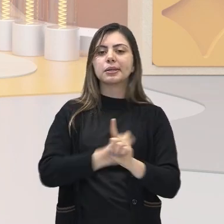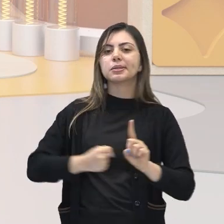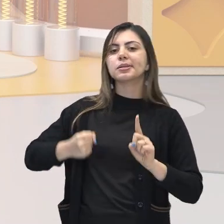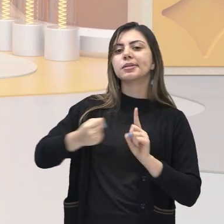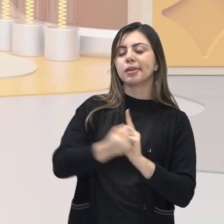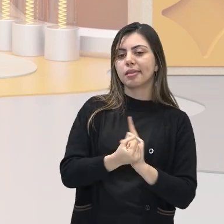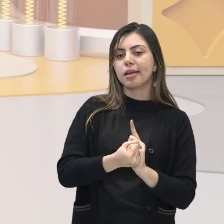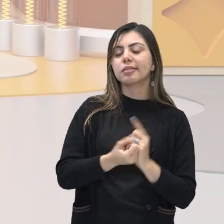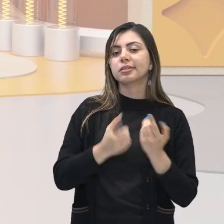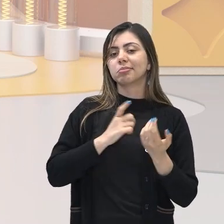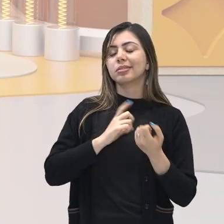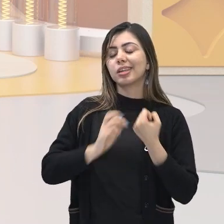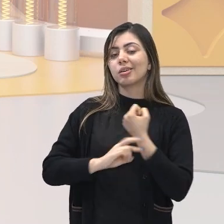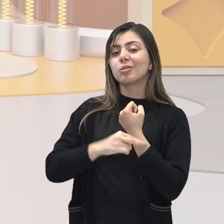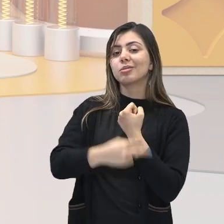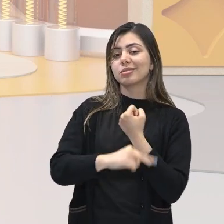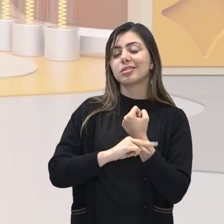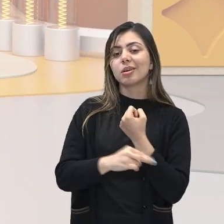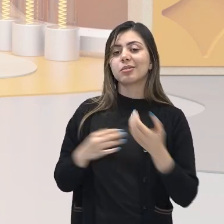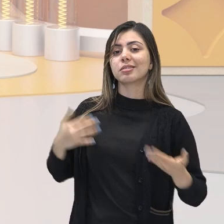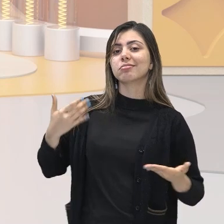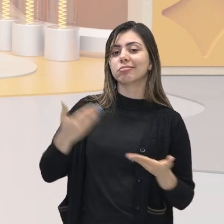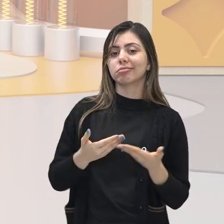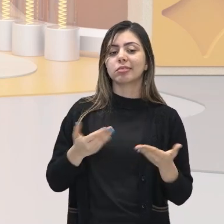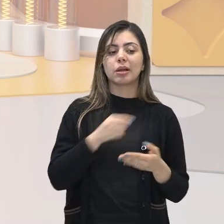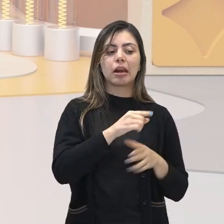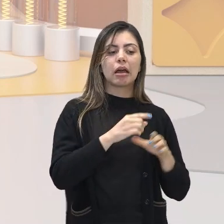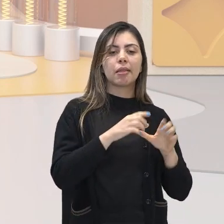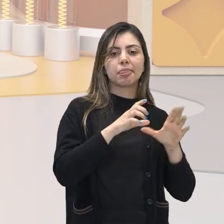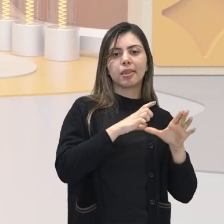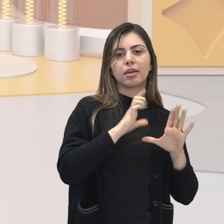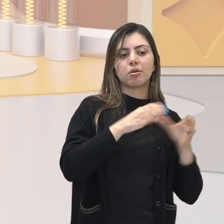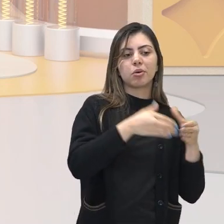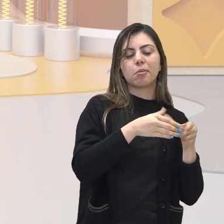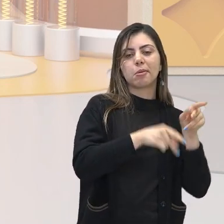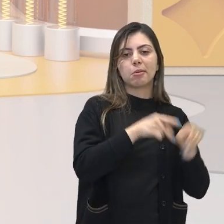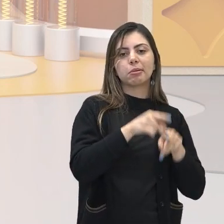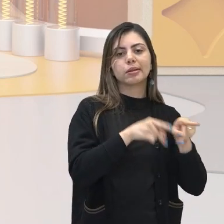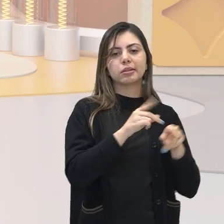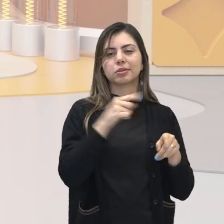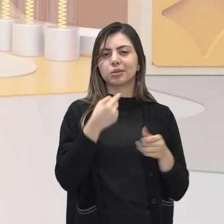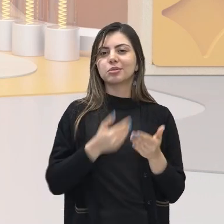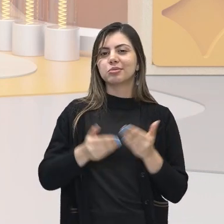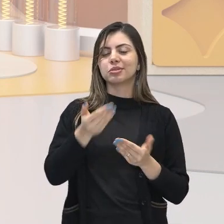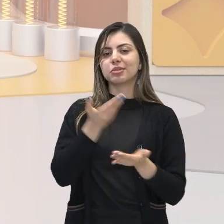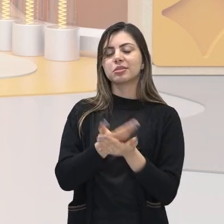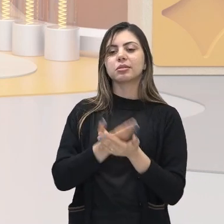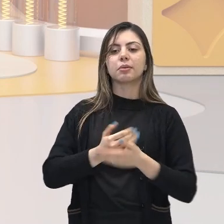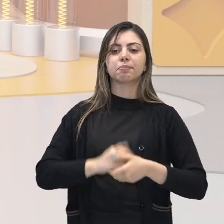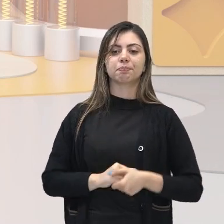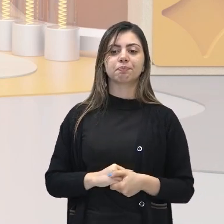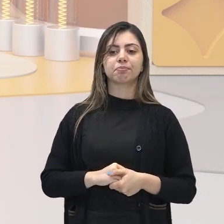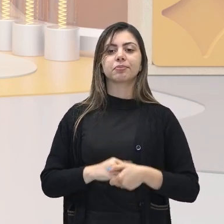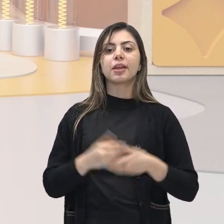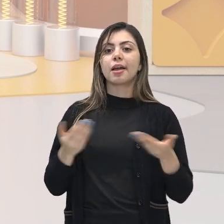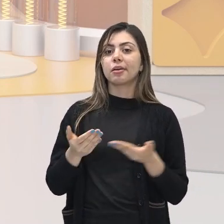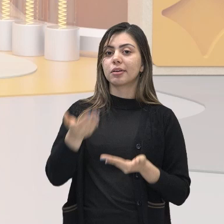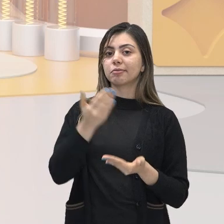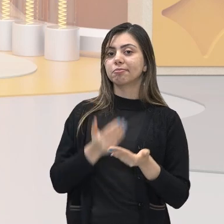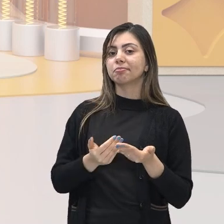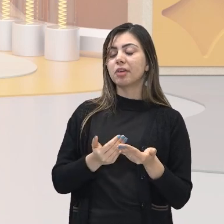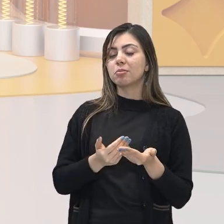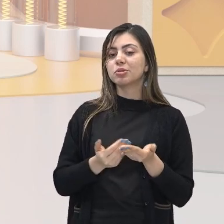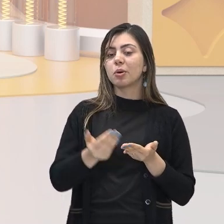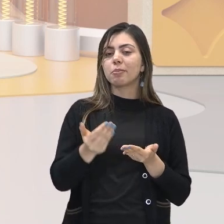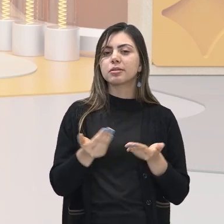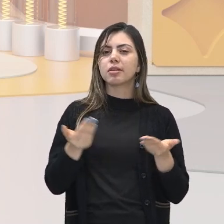trazendo consequências terríveis para algumas minorias que a gente vai começar a verificar a partir de agora. Então, me acompanha para a